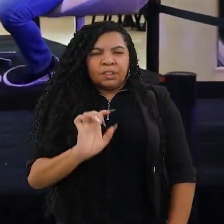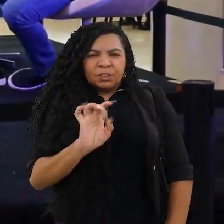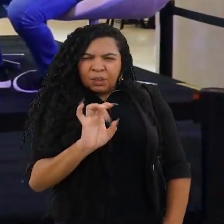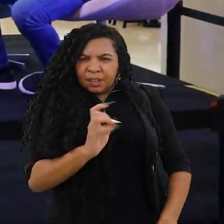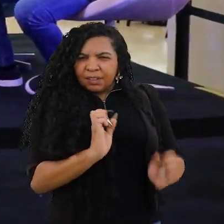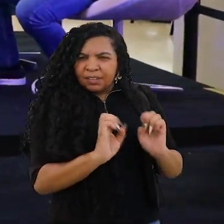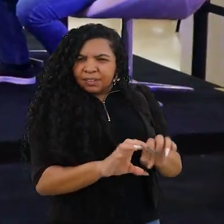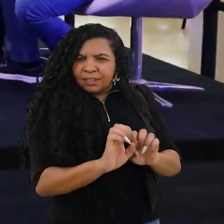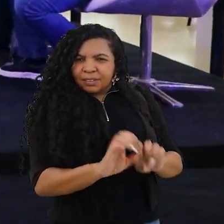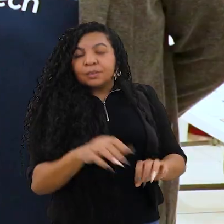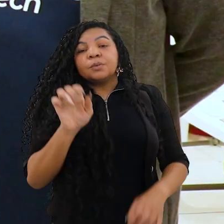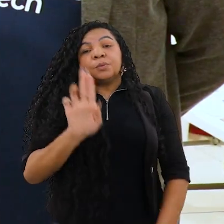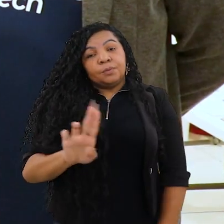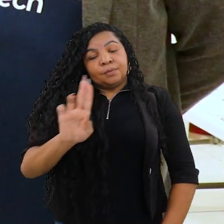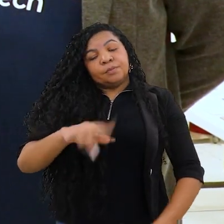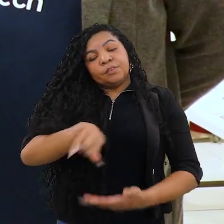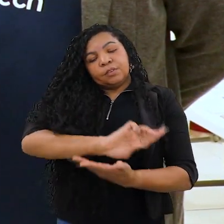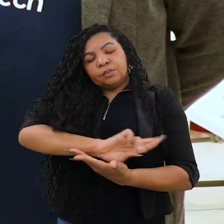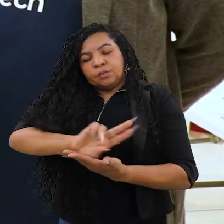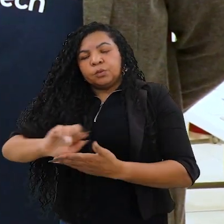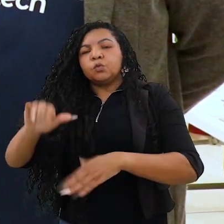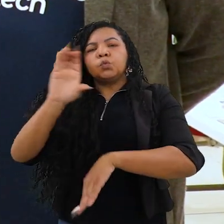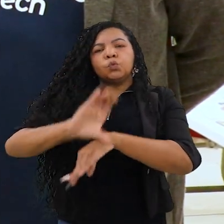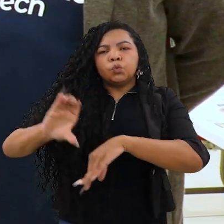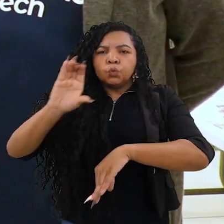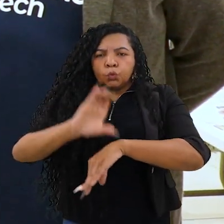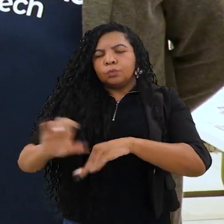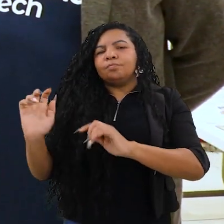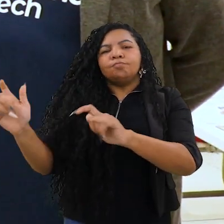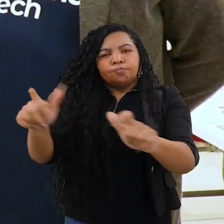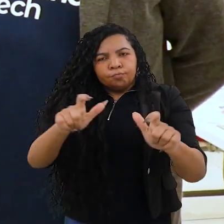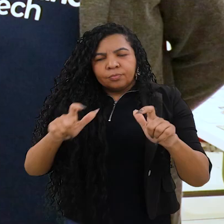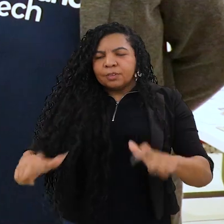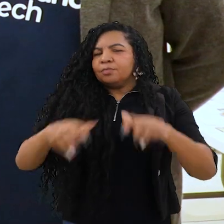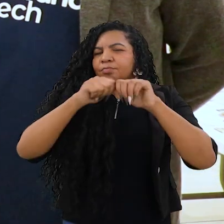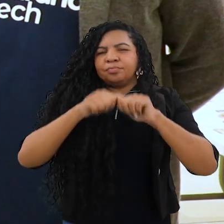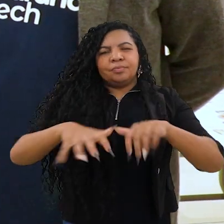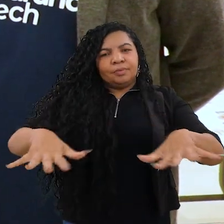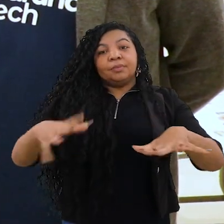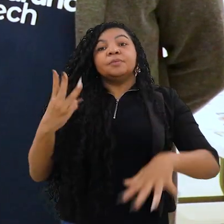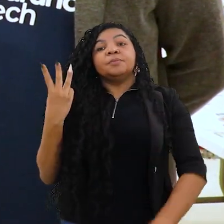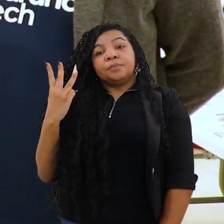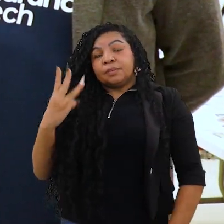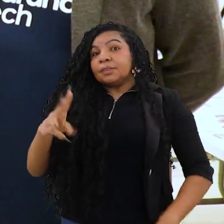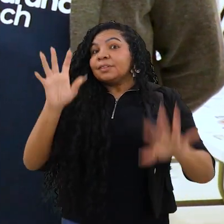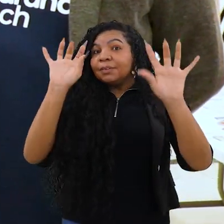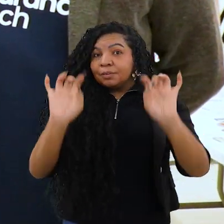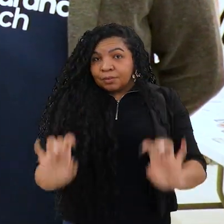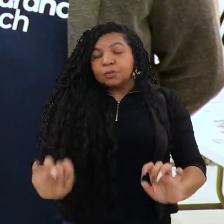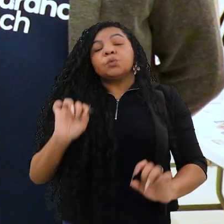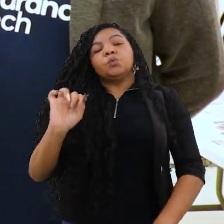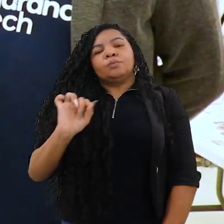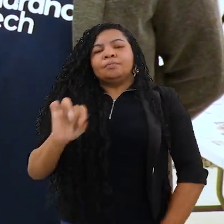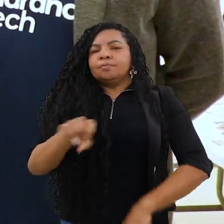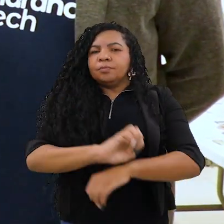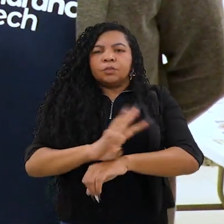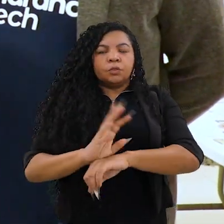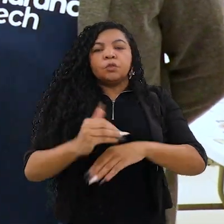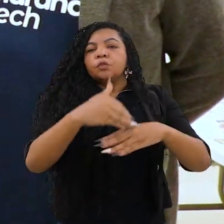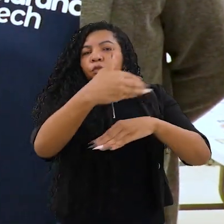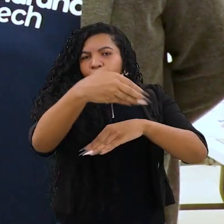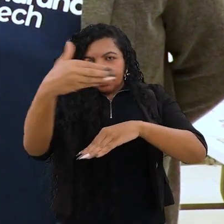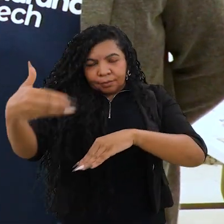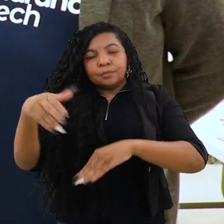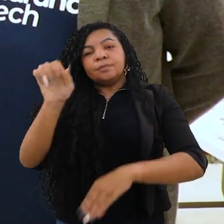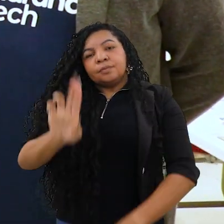área de ensino, através de seus diversos cursos e campings espalhados pelo Maranhão, mas especialmente aquilo que a universidade faz para fora